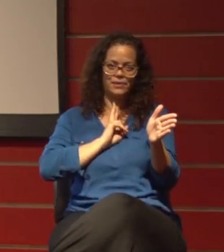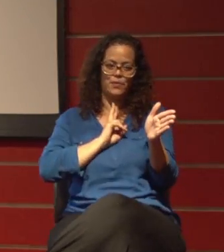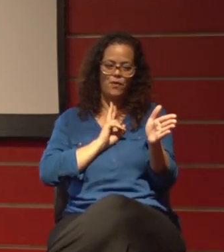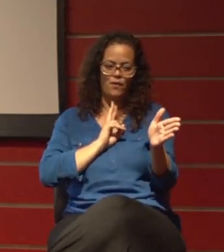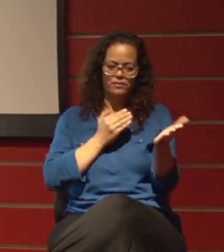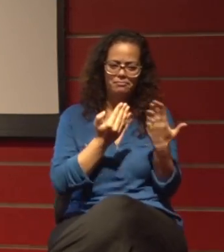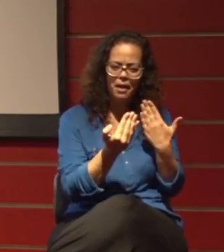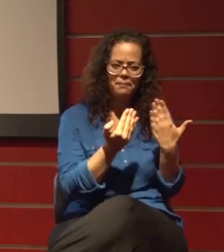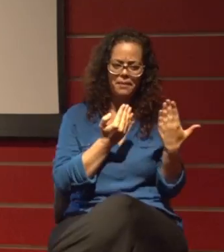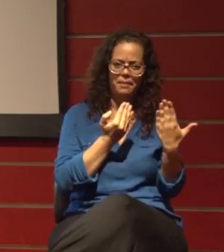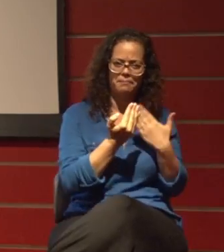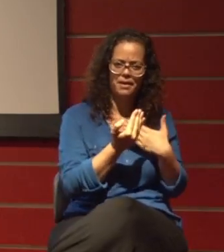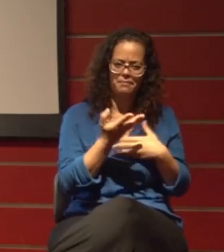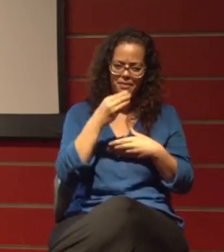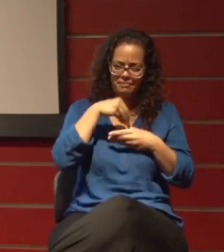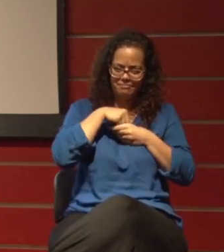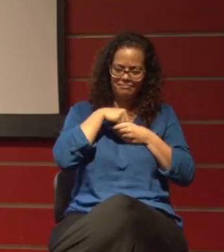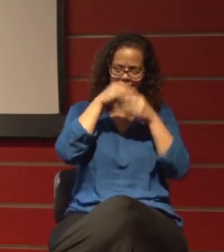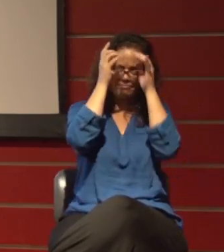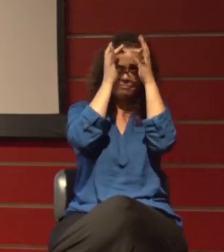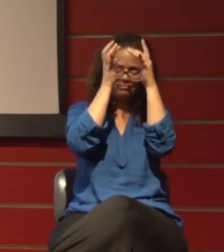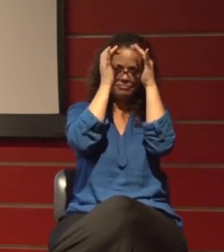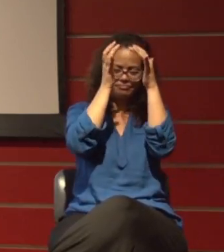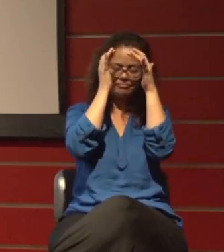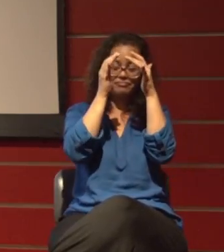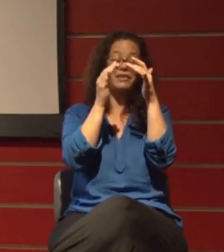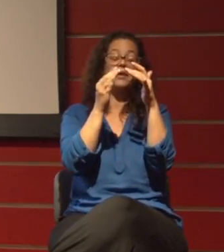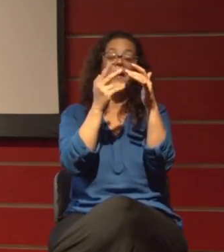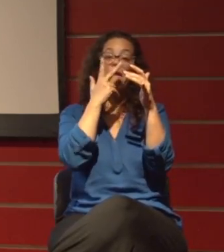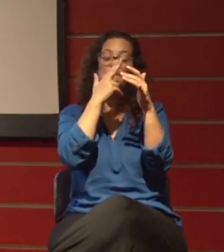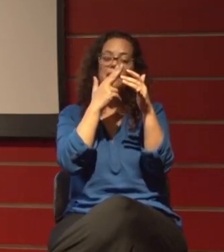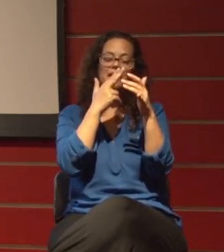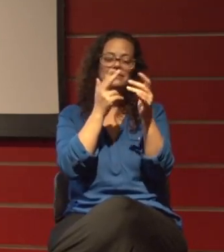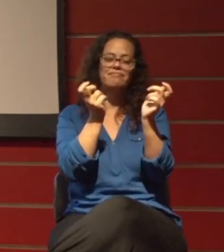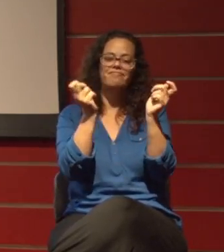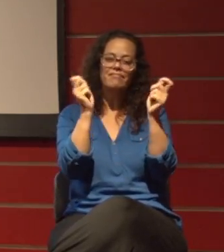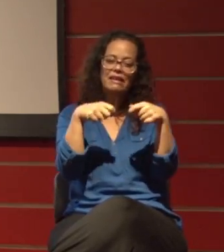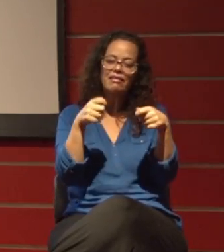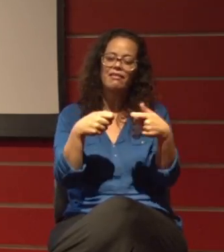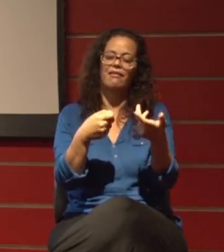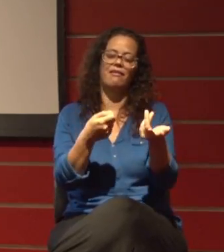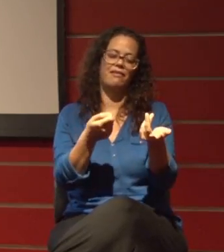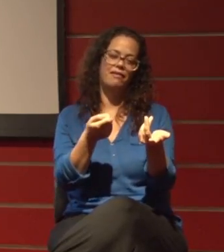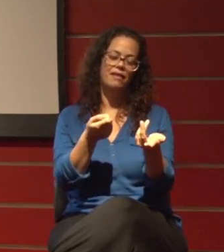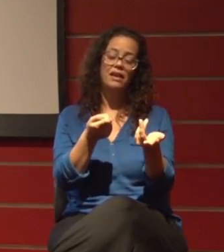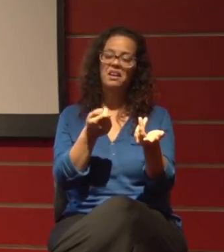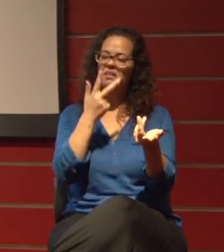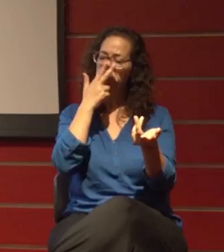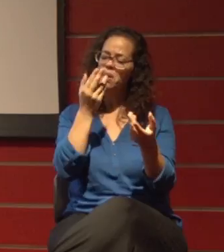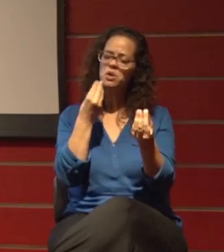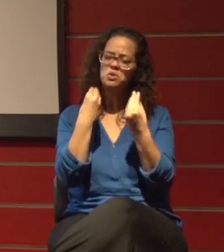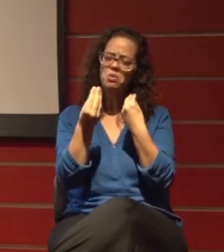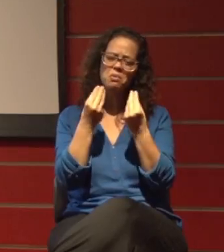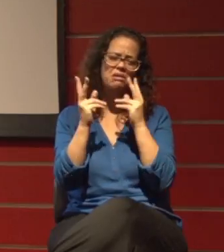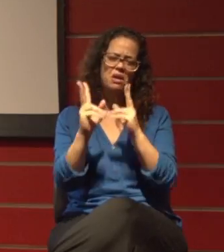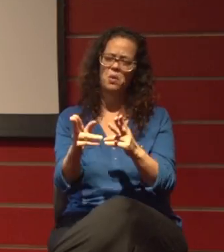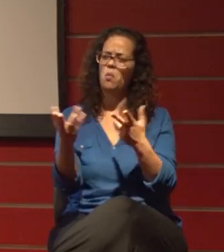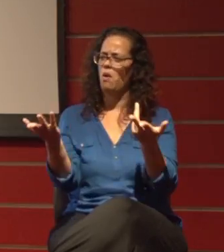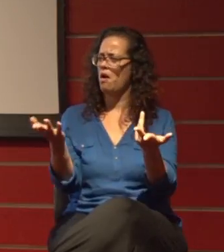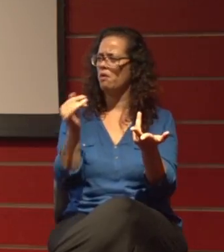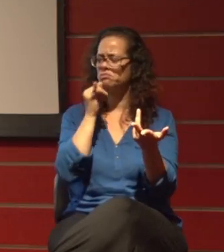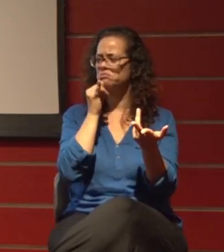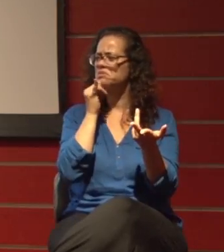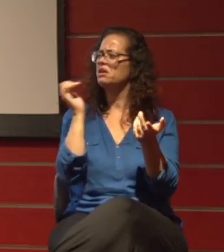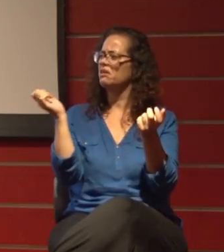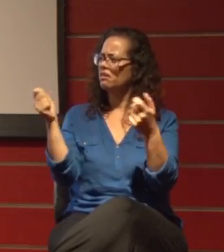próximas desse né e e e em documentário eu não vejo nenhum problema em você tentar fazer isso também né até